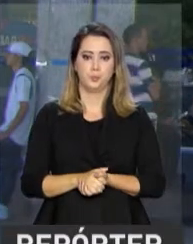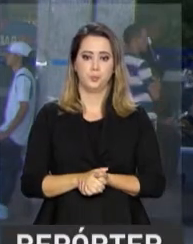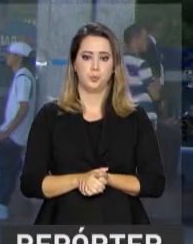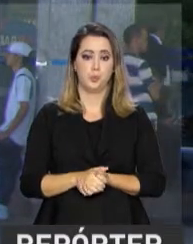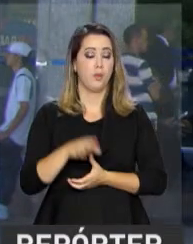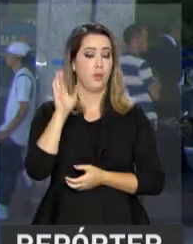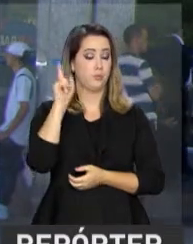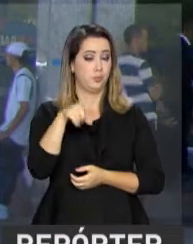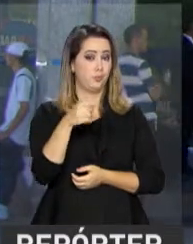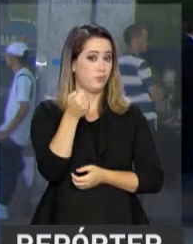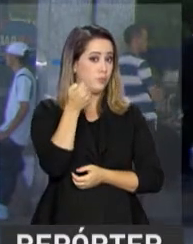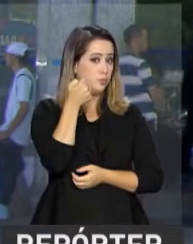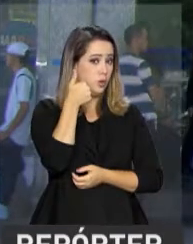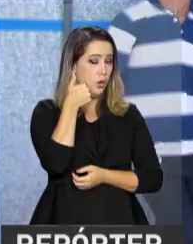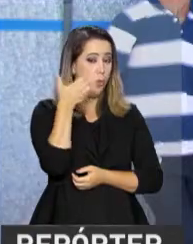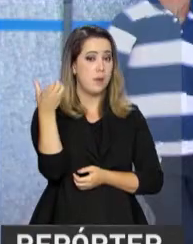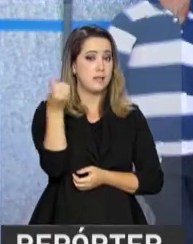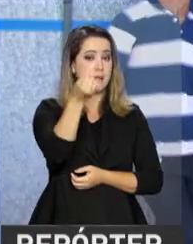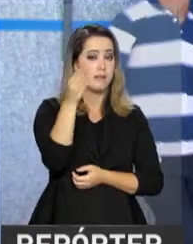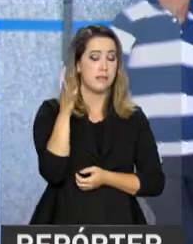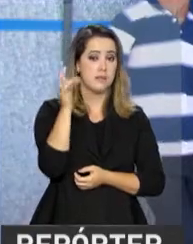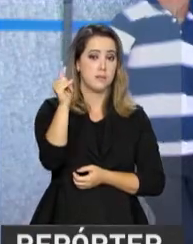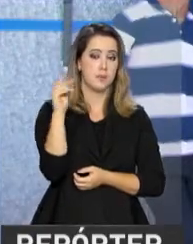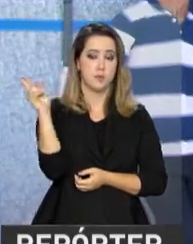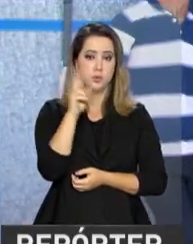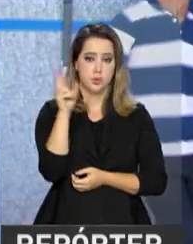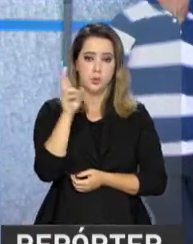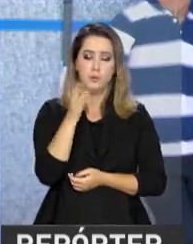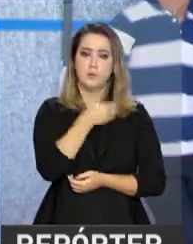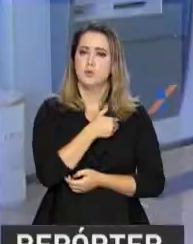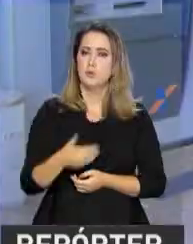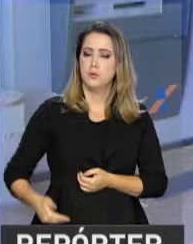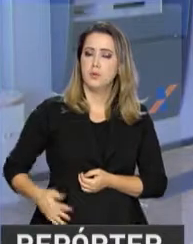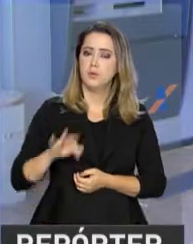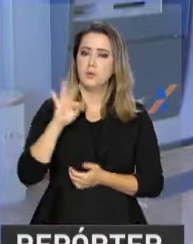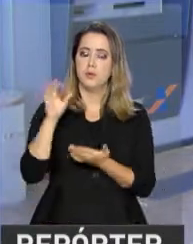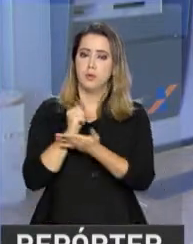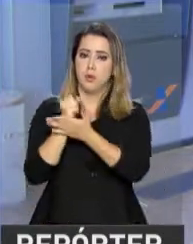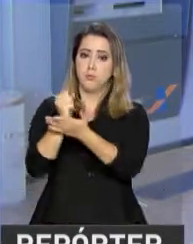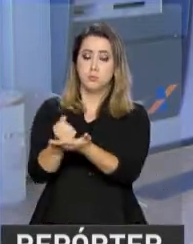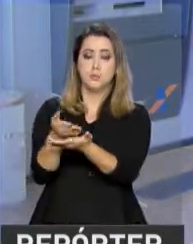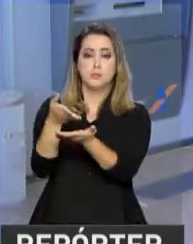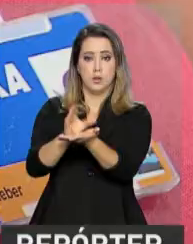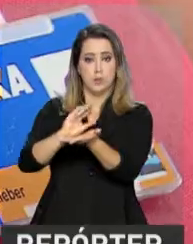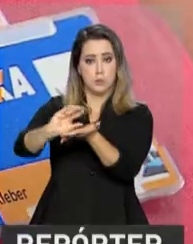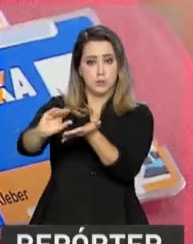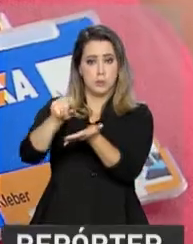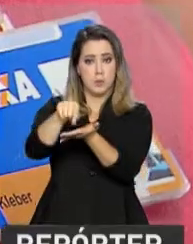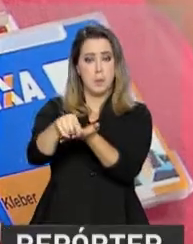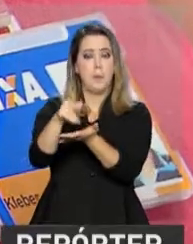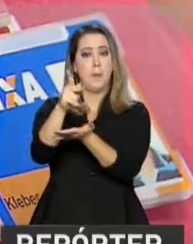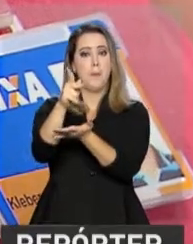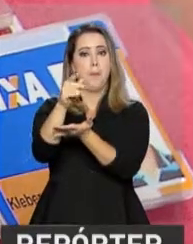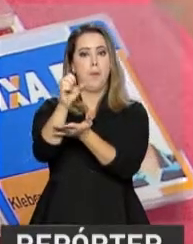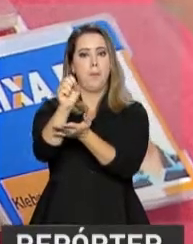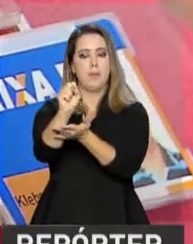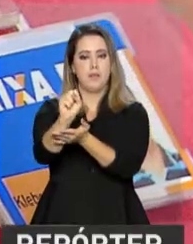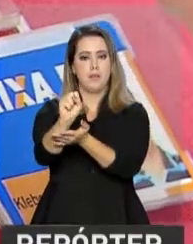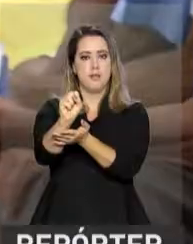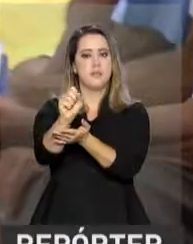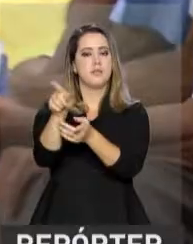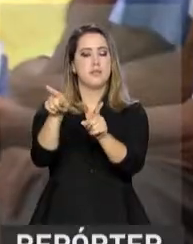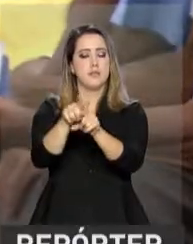São quase 16 bilhões de reais que o governo federal disponibilizou para saque do PIS/PASEP. Depois dos aposentados